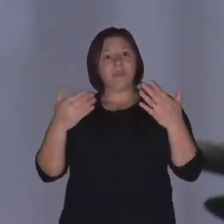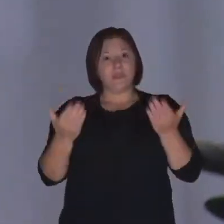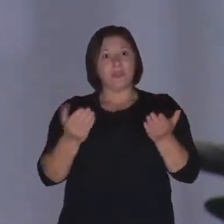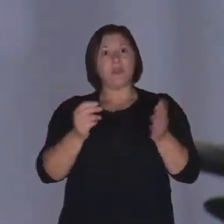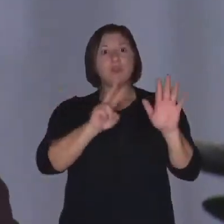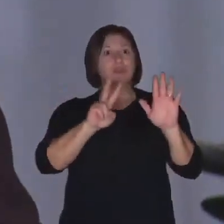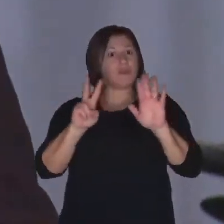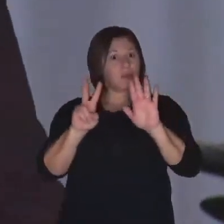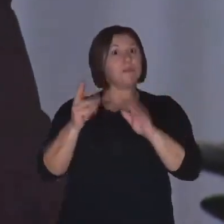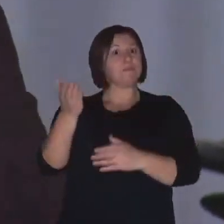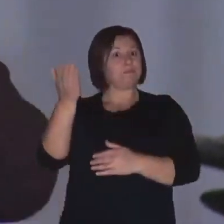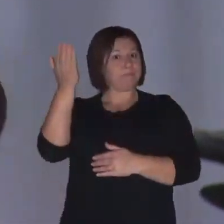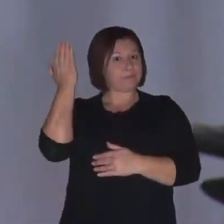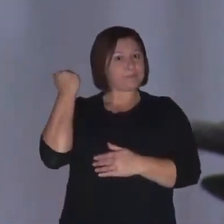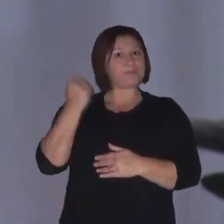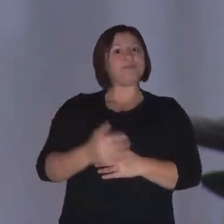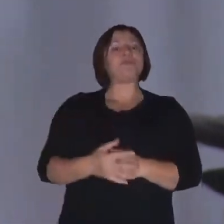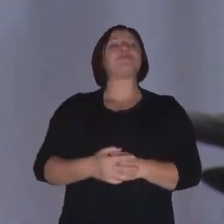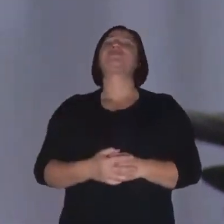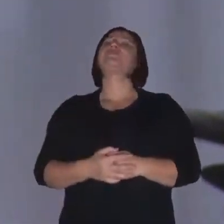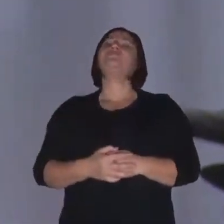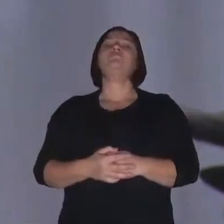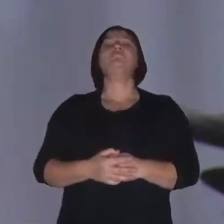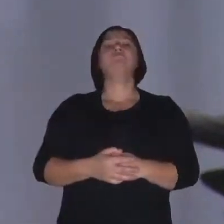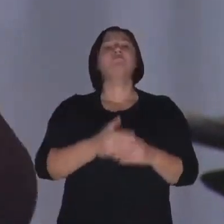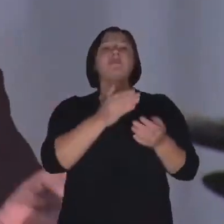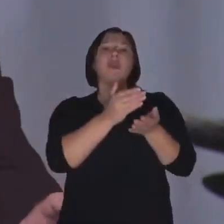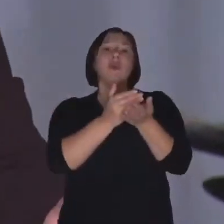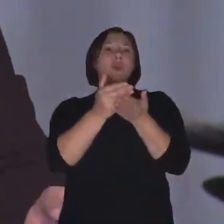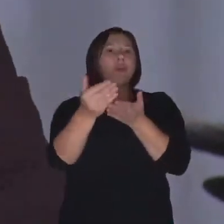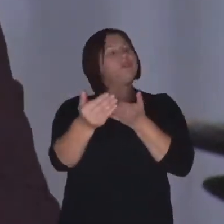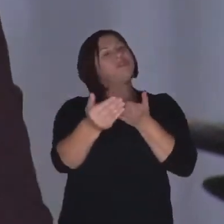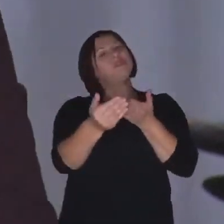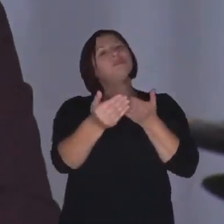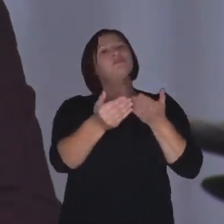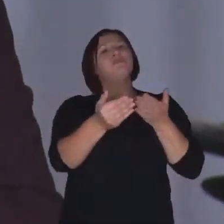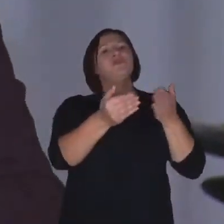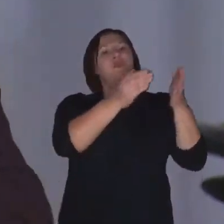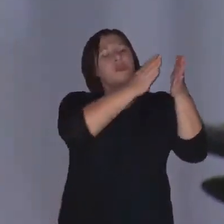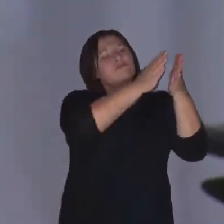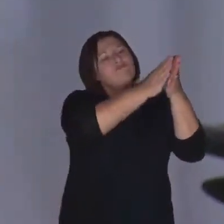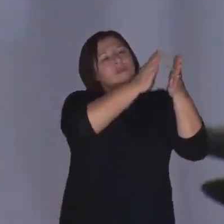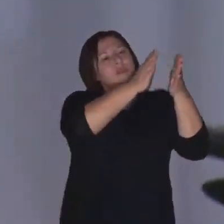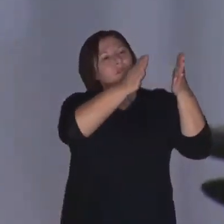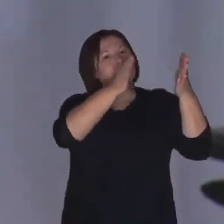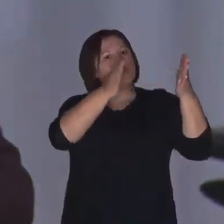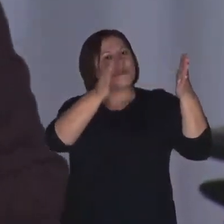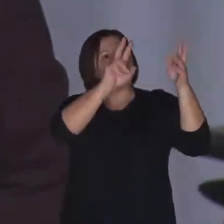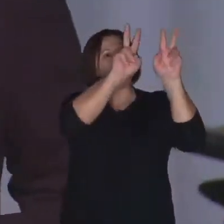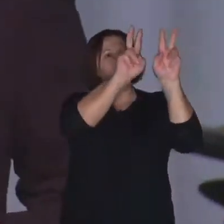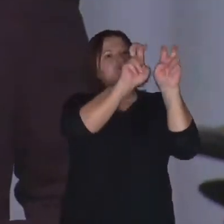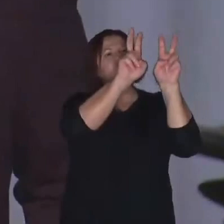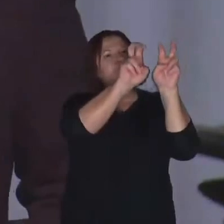eu iniciei uma série pequena, né? Começou semana passada e termina hoje. uma série com o nome Dias